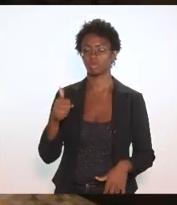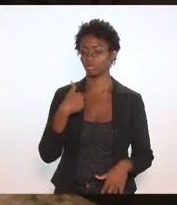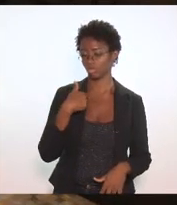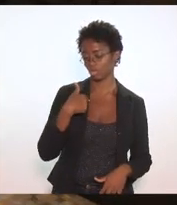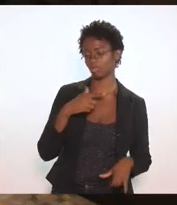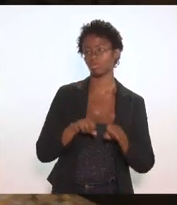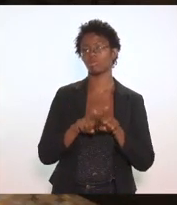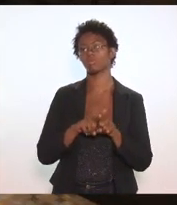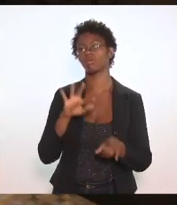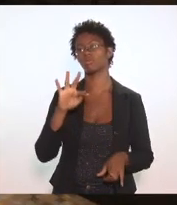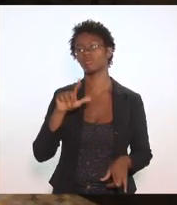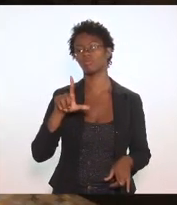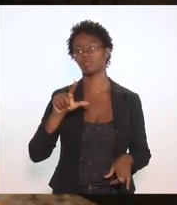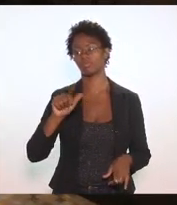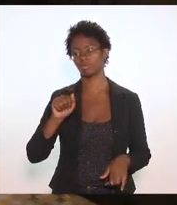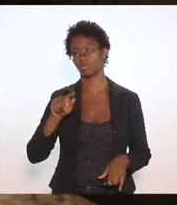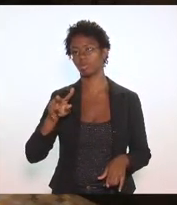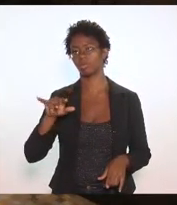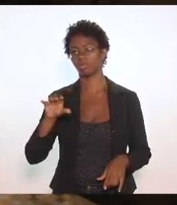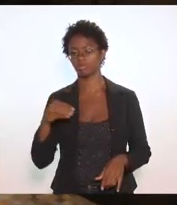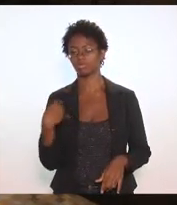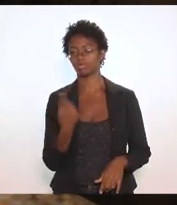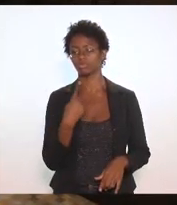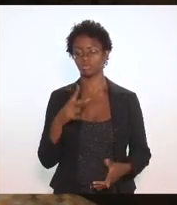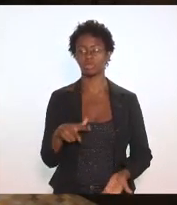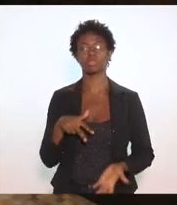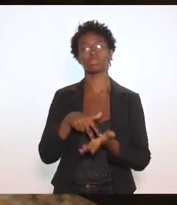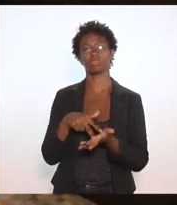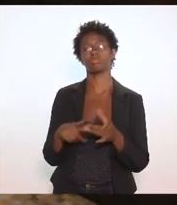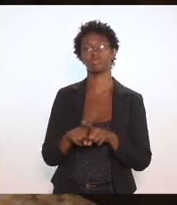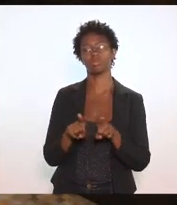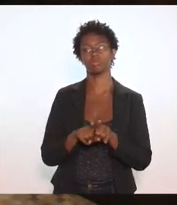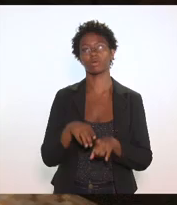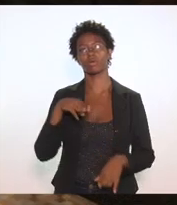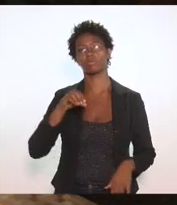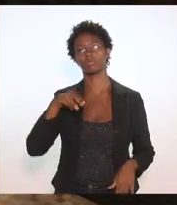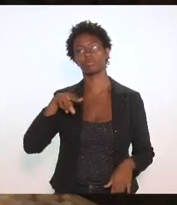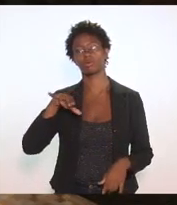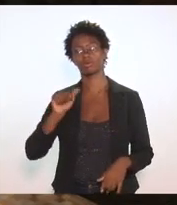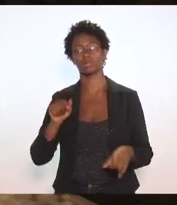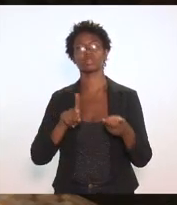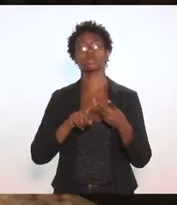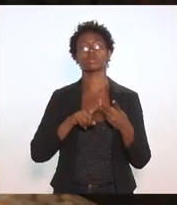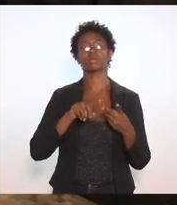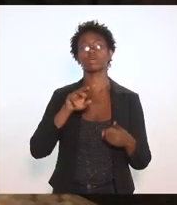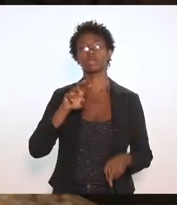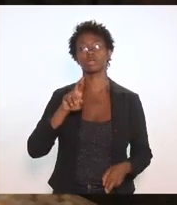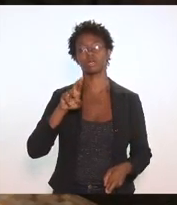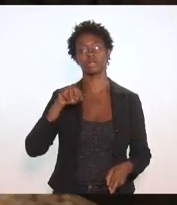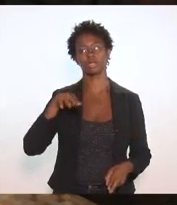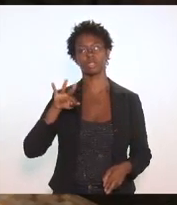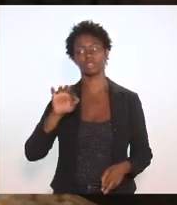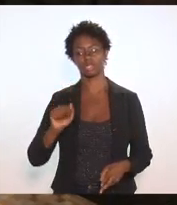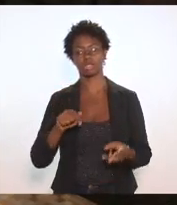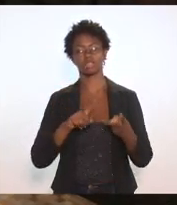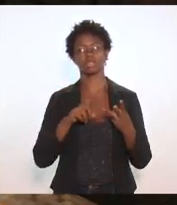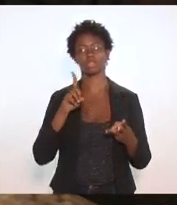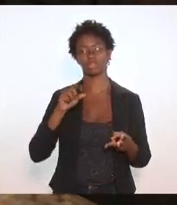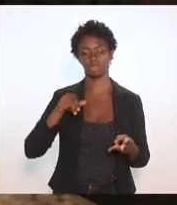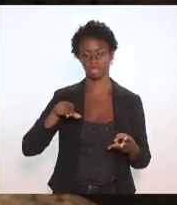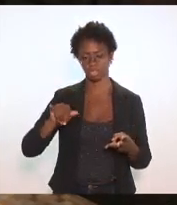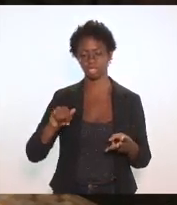fazemos parte desta frente parlamentar. Nesta legislatura, a Mônica, a Renata, a Dani se integraram, a Regiane